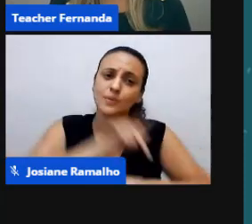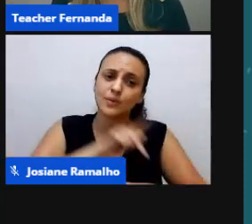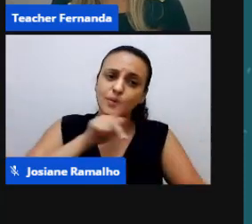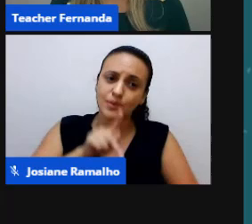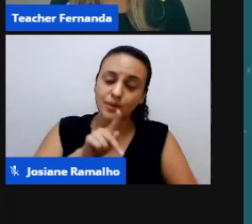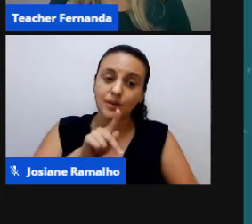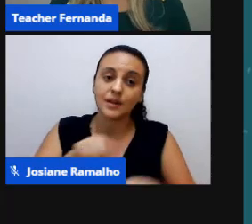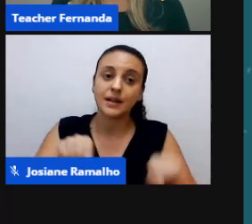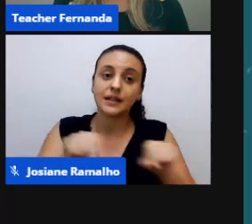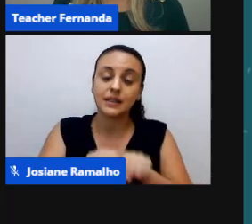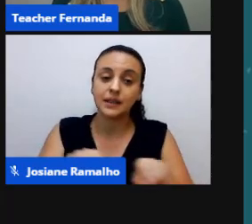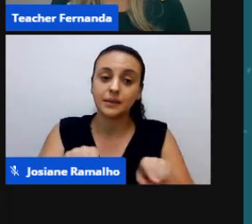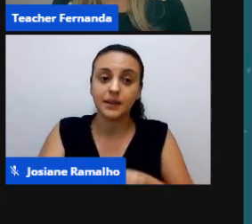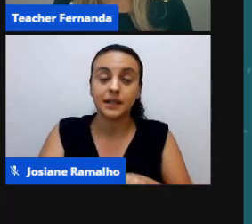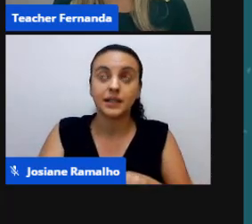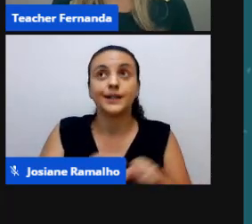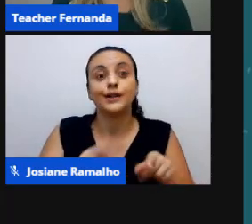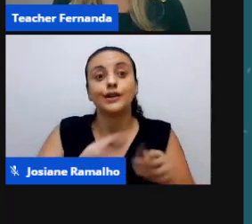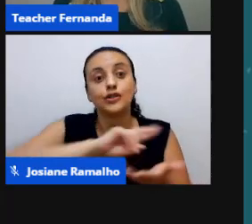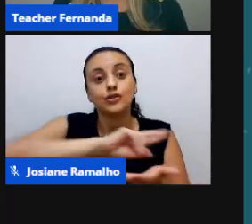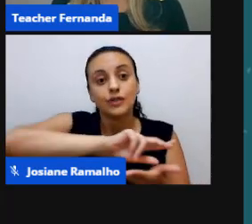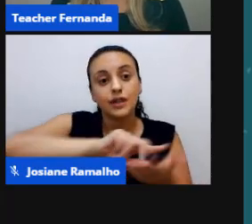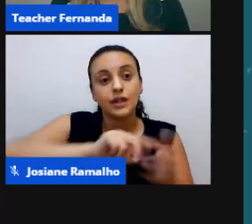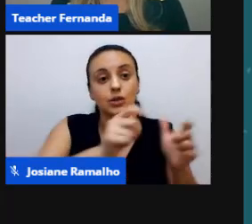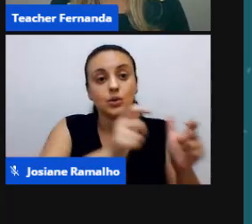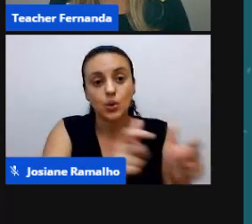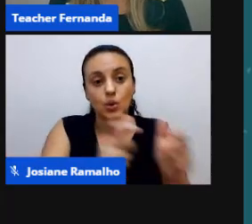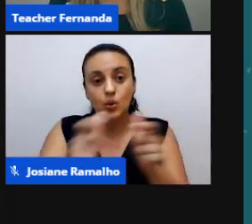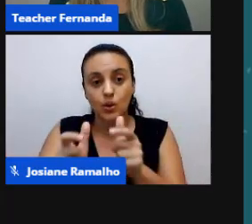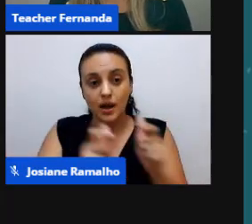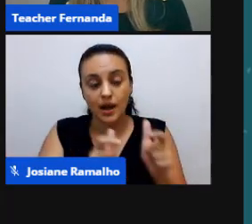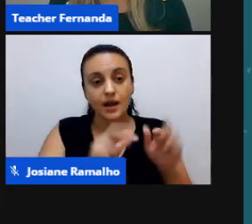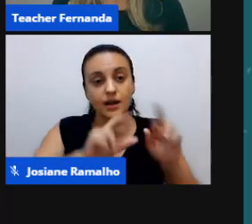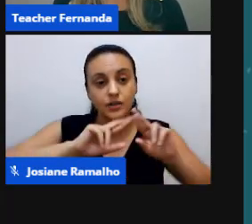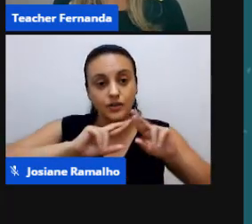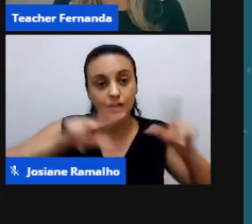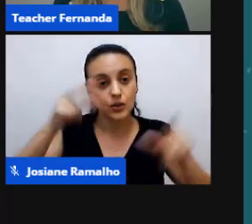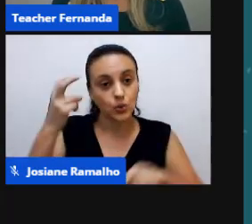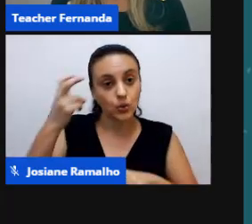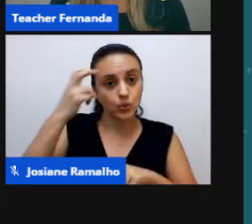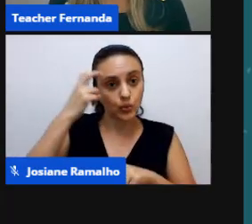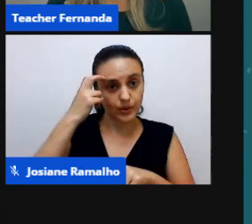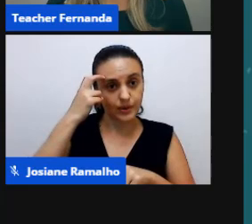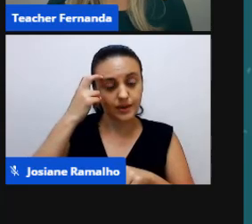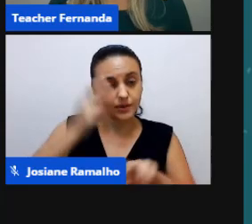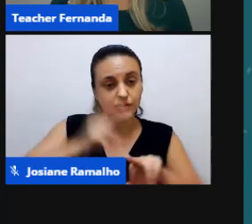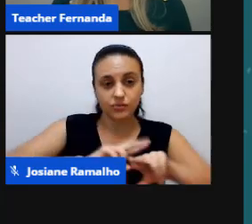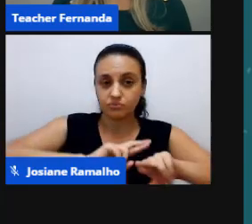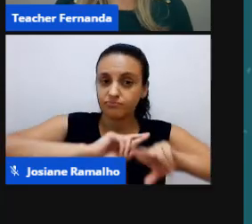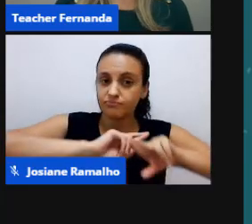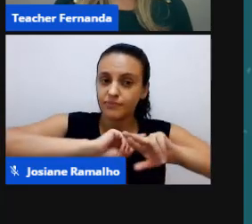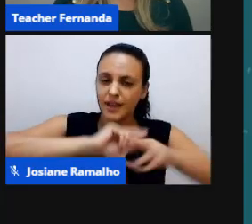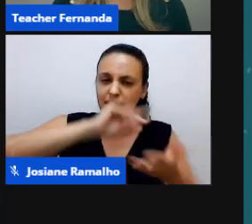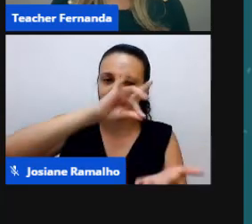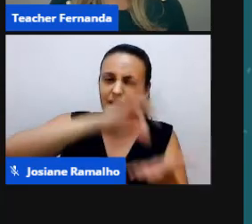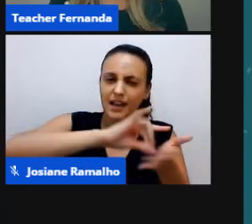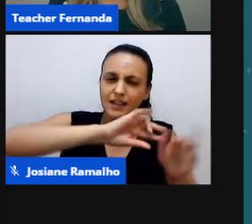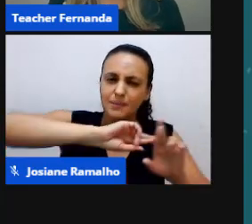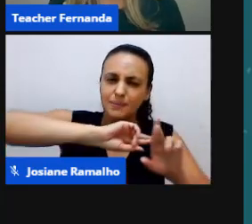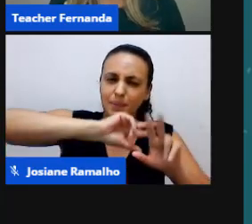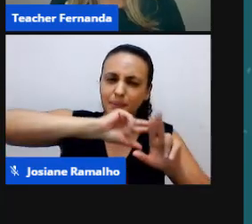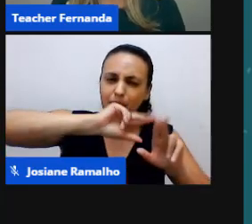diferentes locais, diferentes culturas e diferentes realidades. E eu compreendo que existem